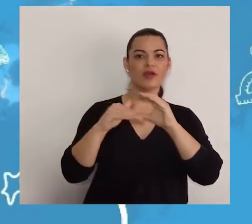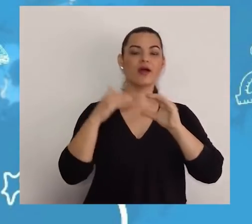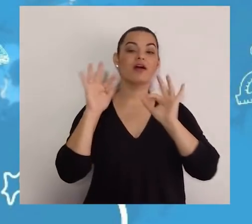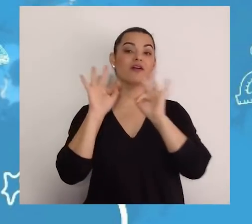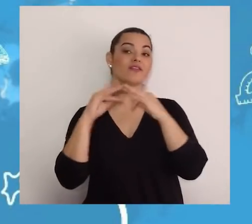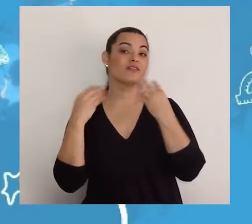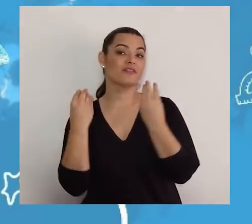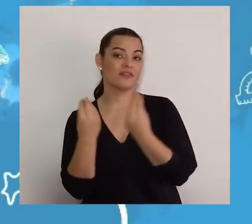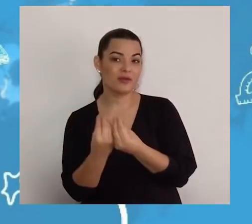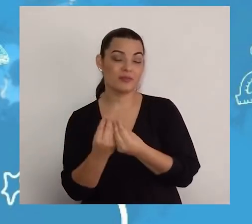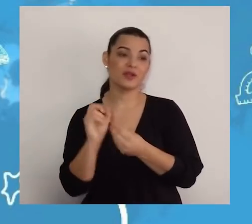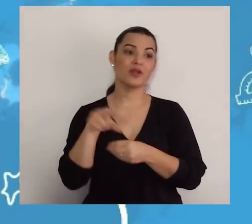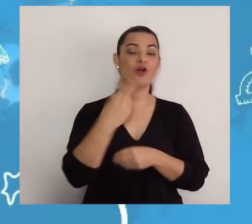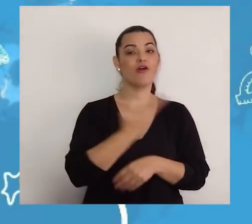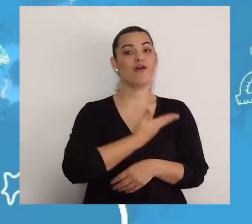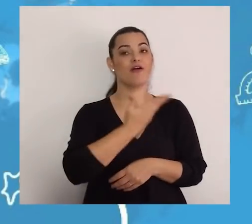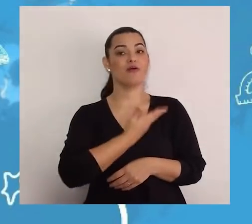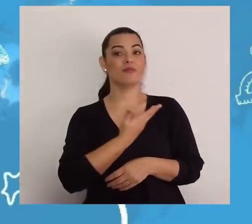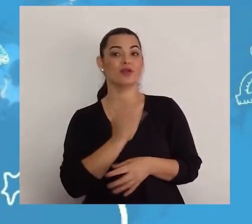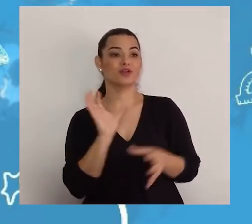dia.